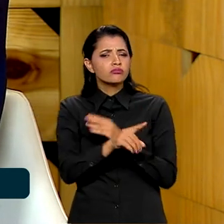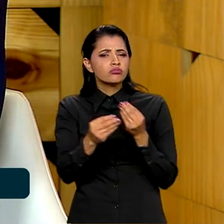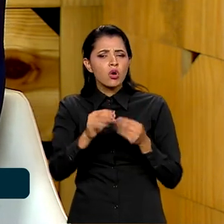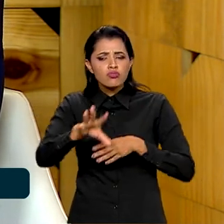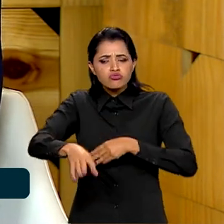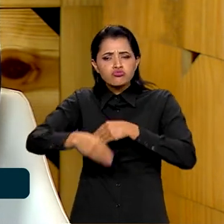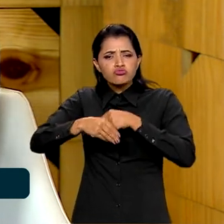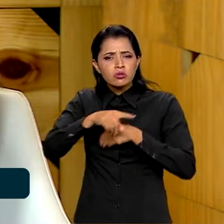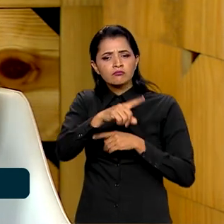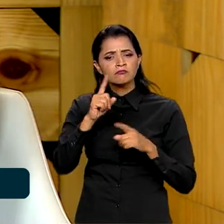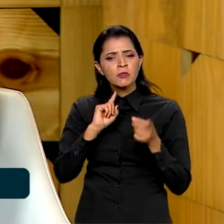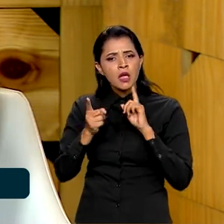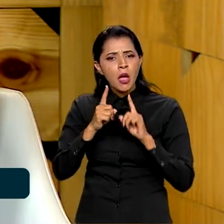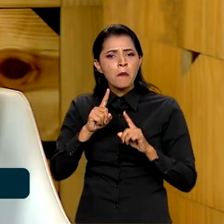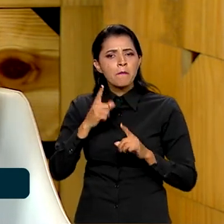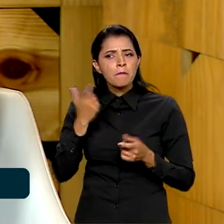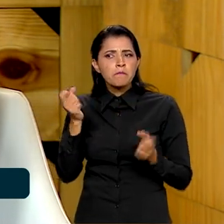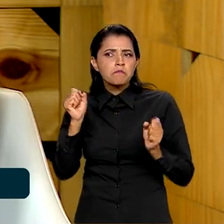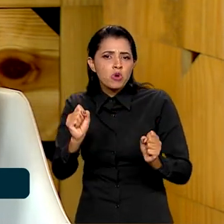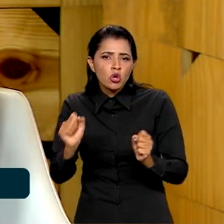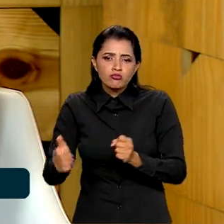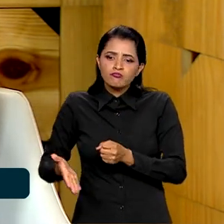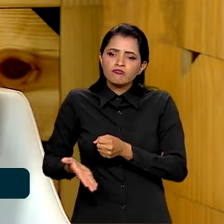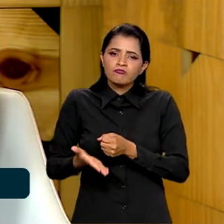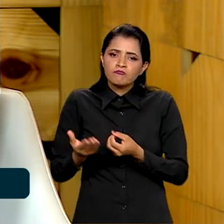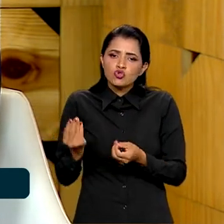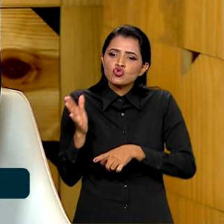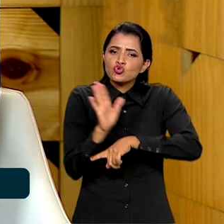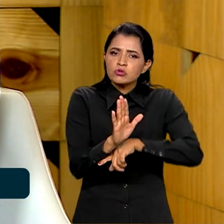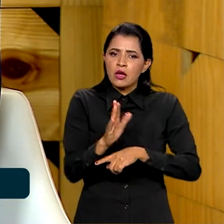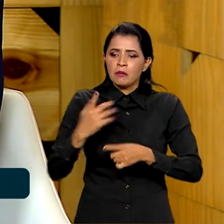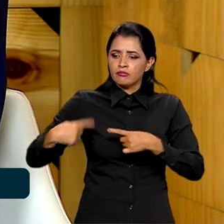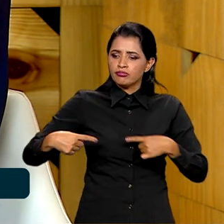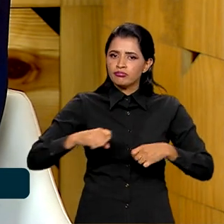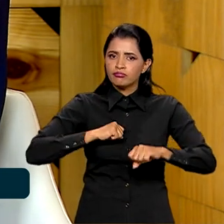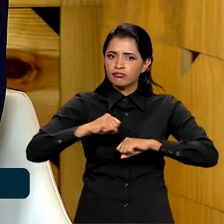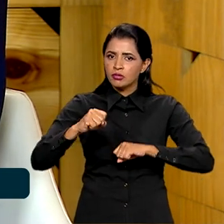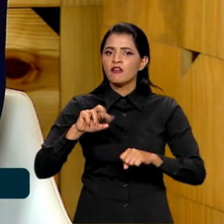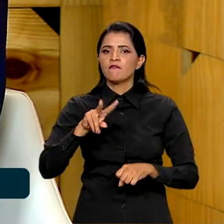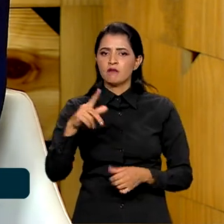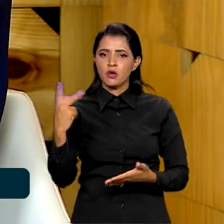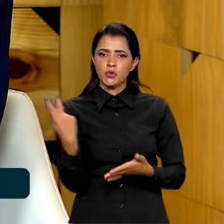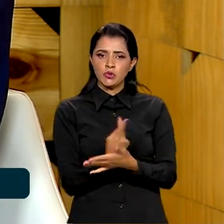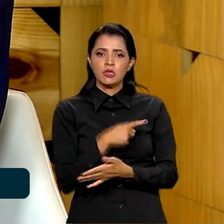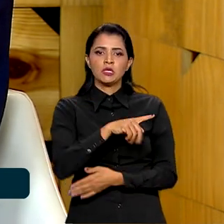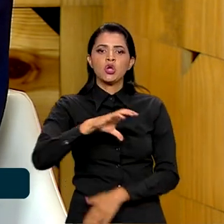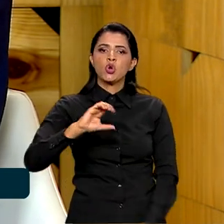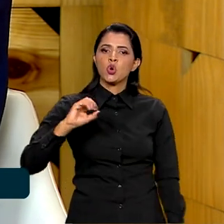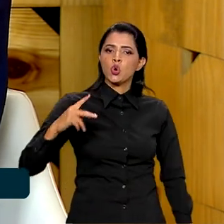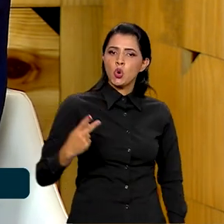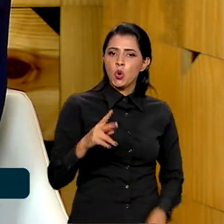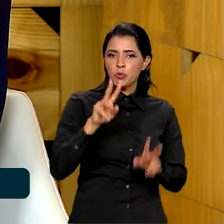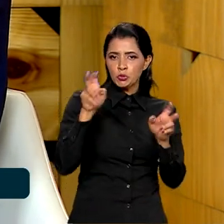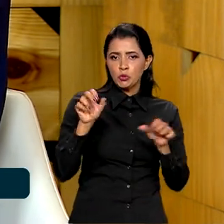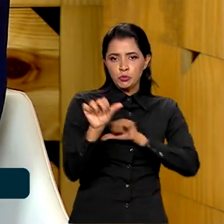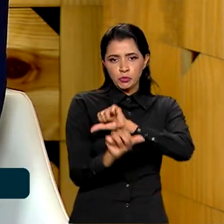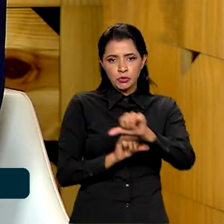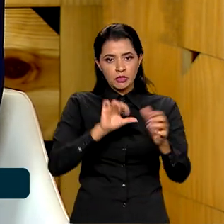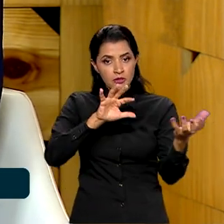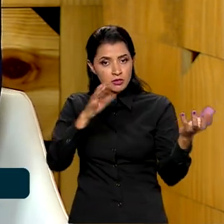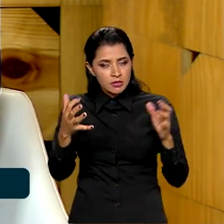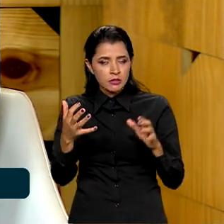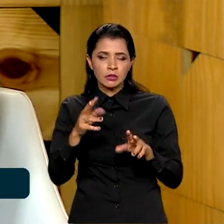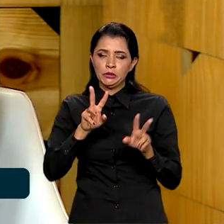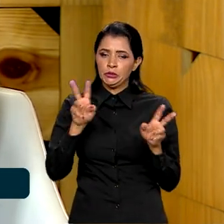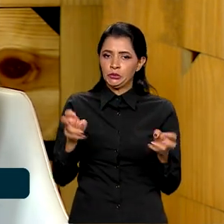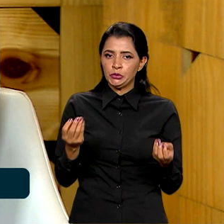os diálogos, podem trazer para debates importantes que devem acontecer na COP, por exemplo, sobre mudanças climáticas,